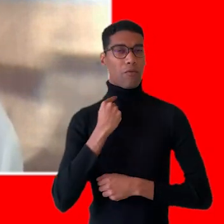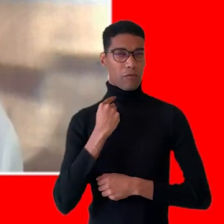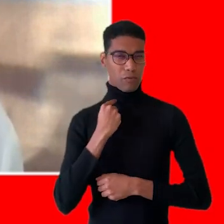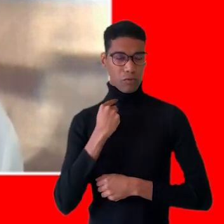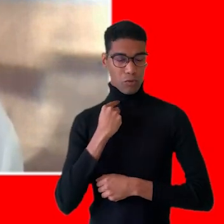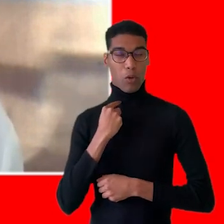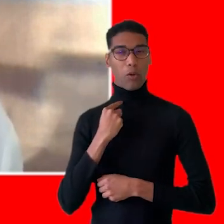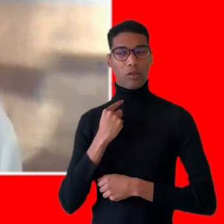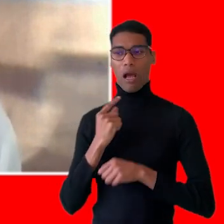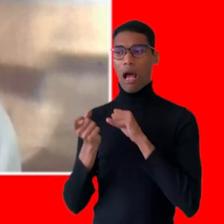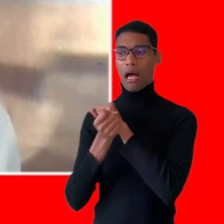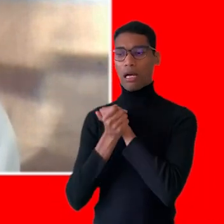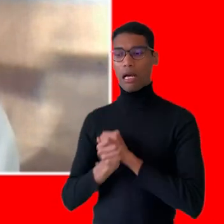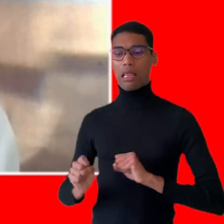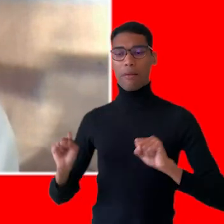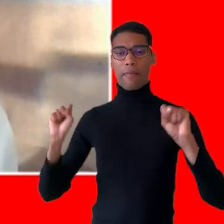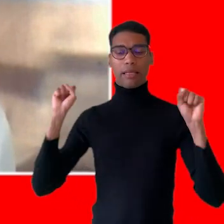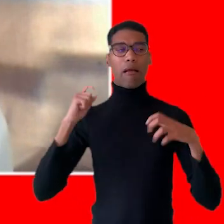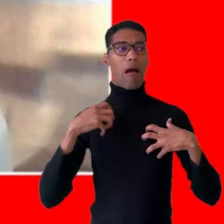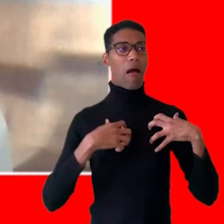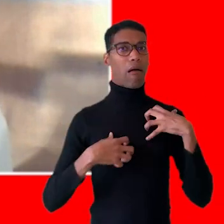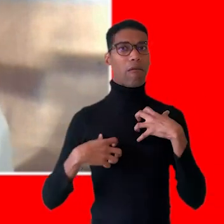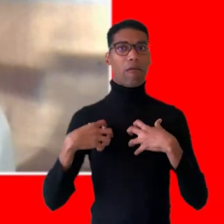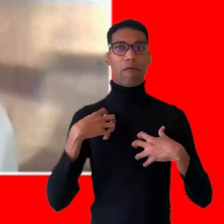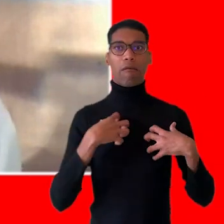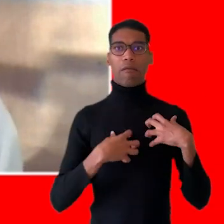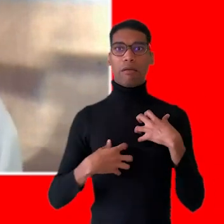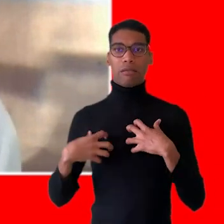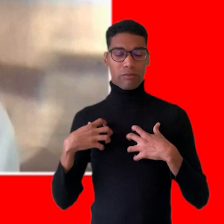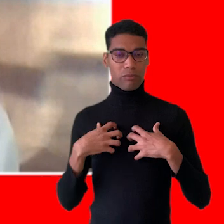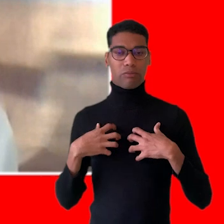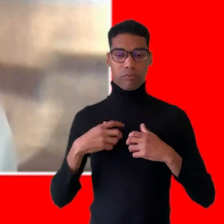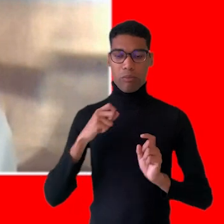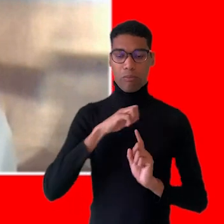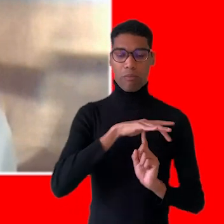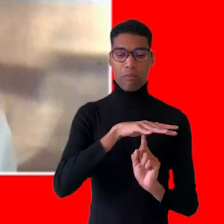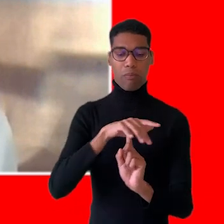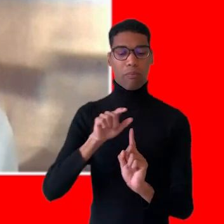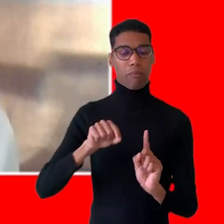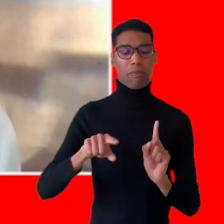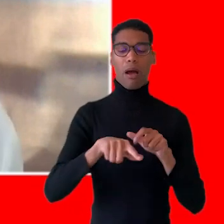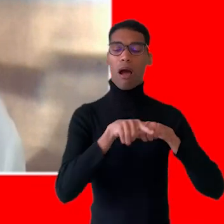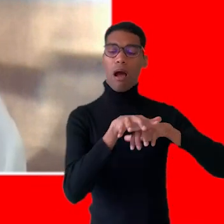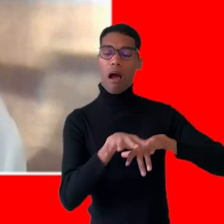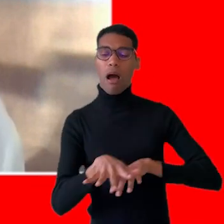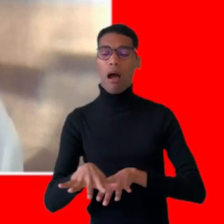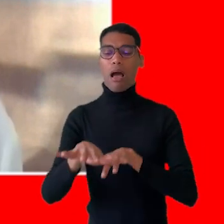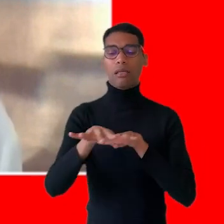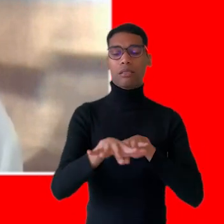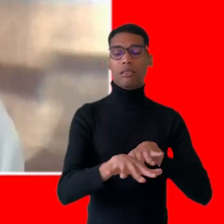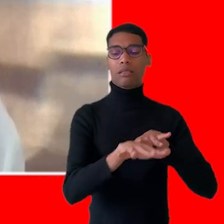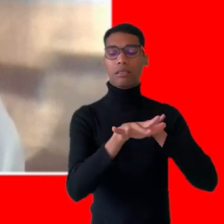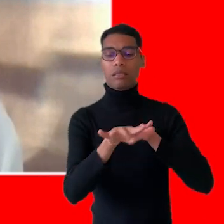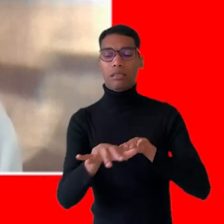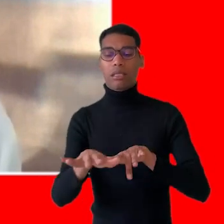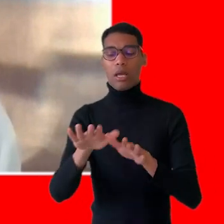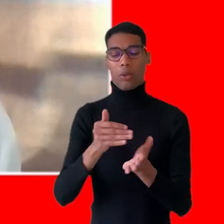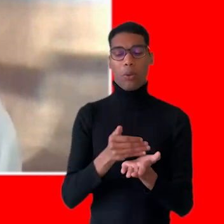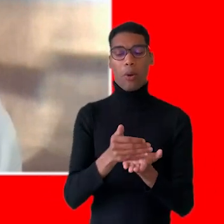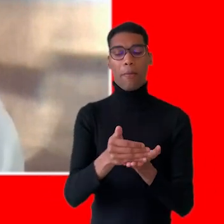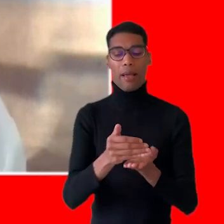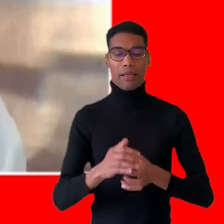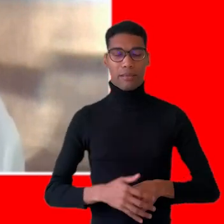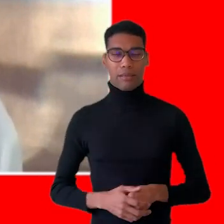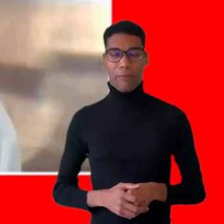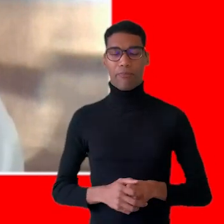tal senhora liberdade se alvoroça e desce às praças das bocas entreabertas e